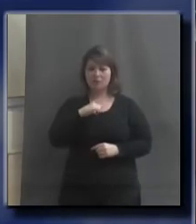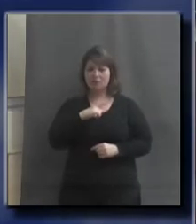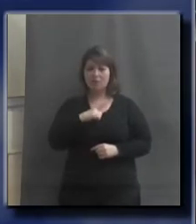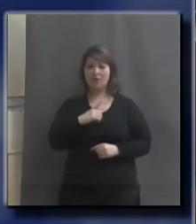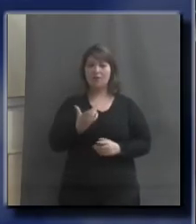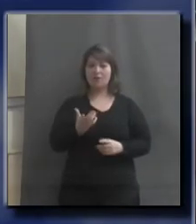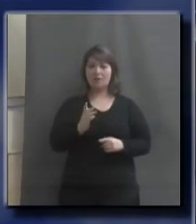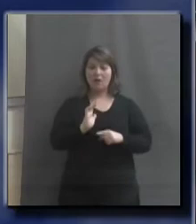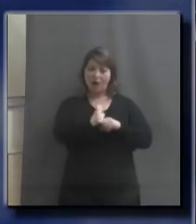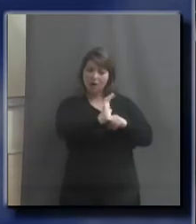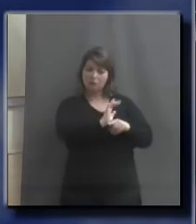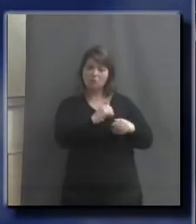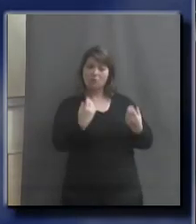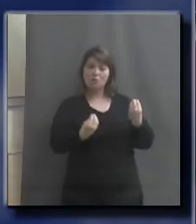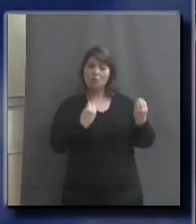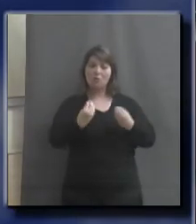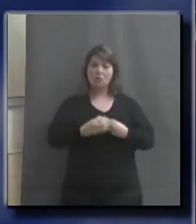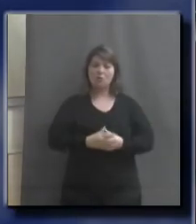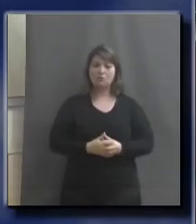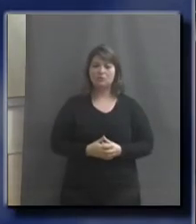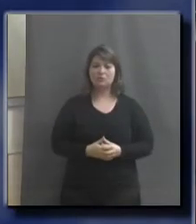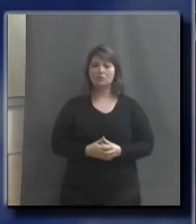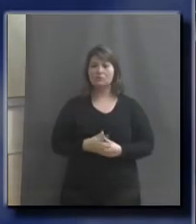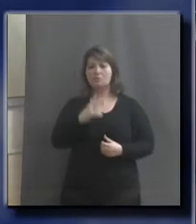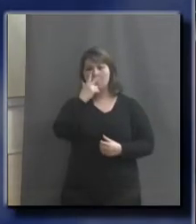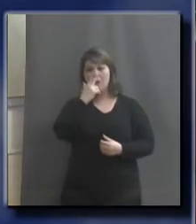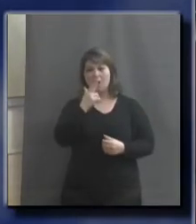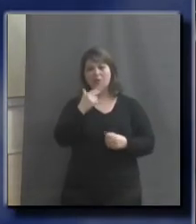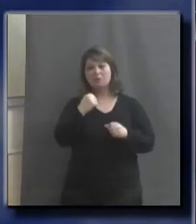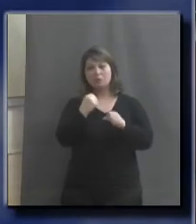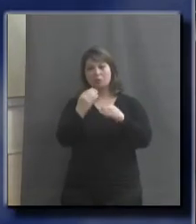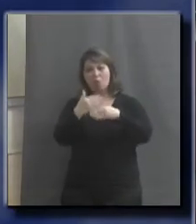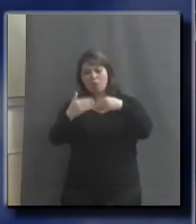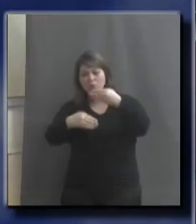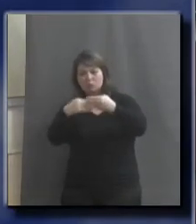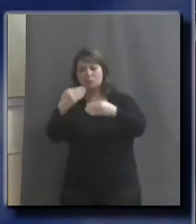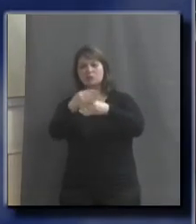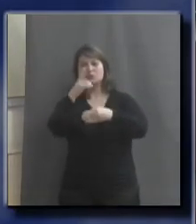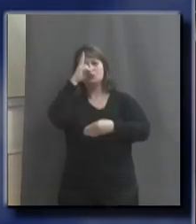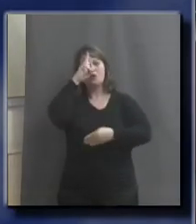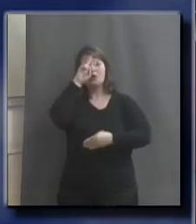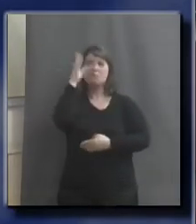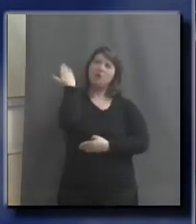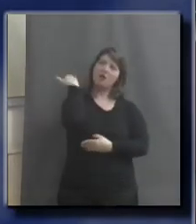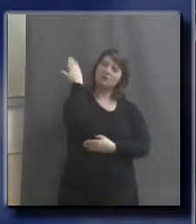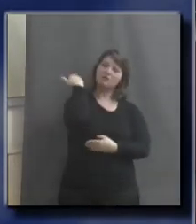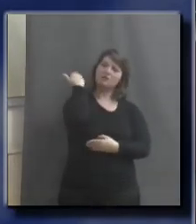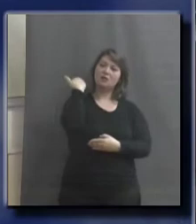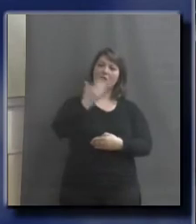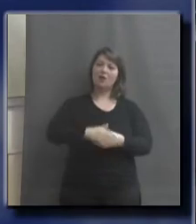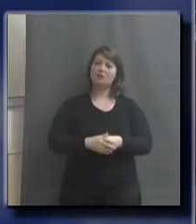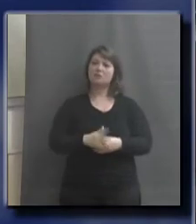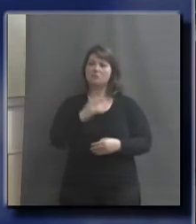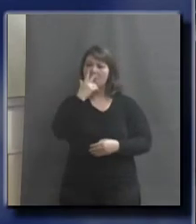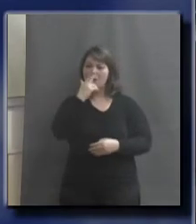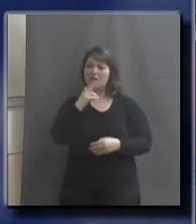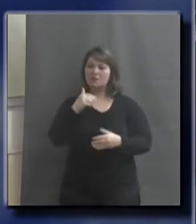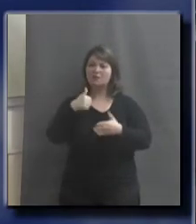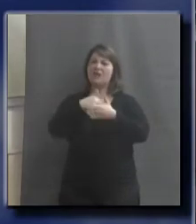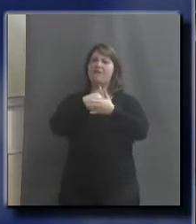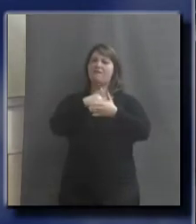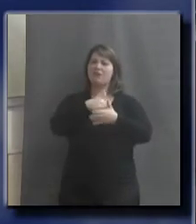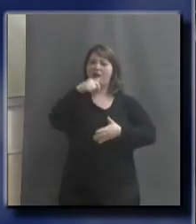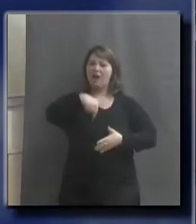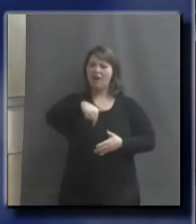psicodiagnóstico, e que, de alguma forma, foi construído historicamente com... A gente podia até dizer assim, defendendo o psicodiagnóstico no ensino,